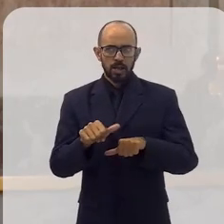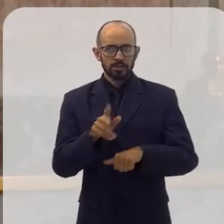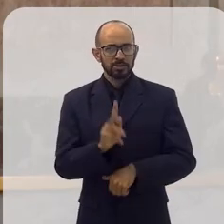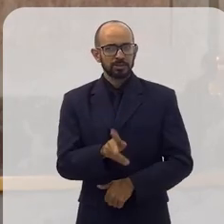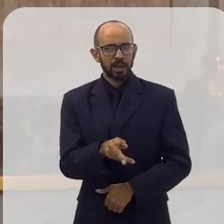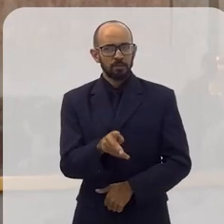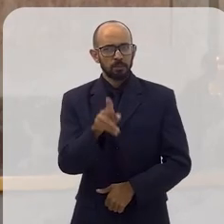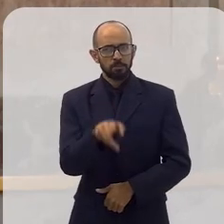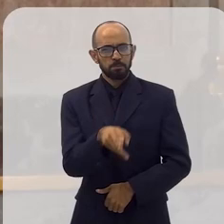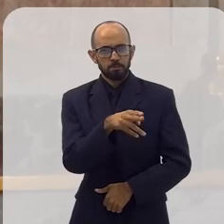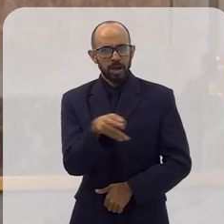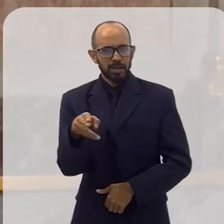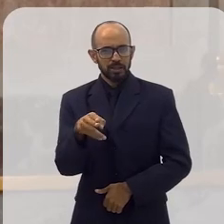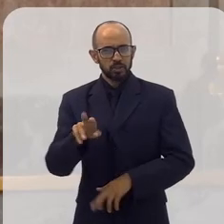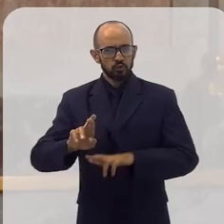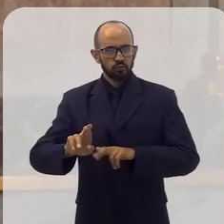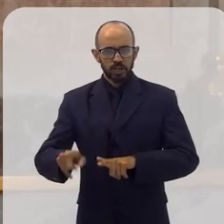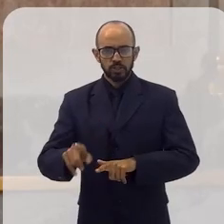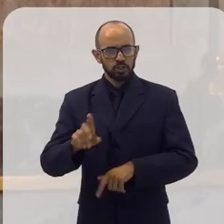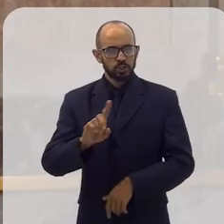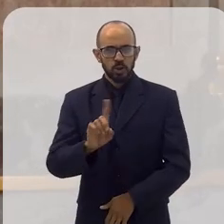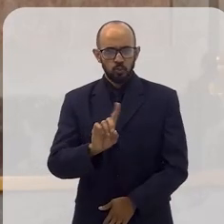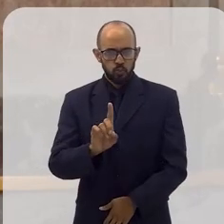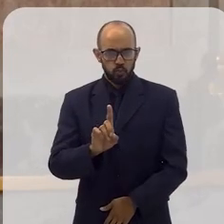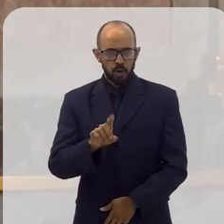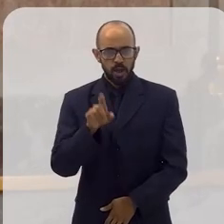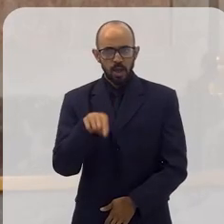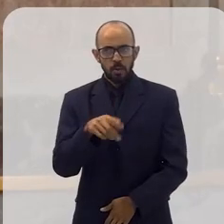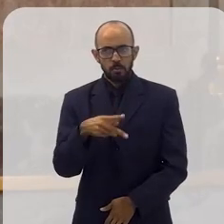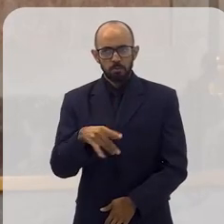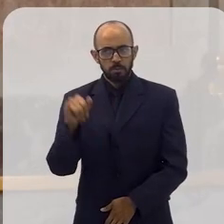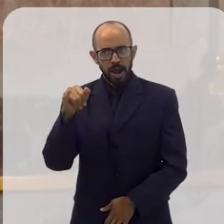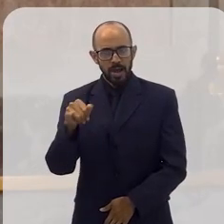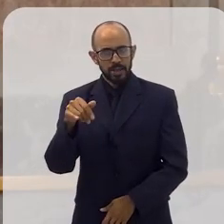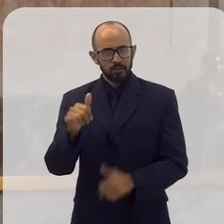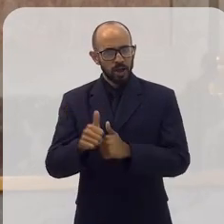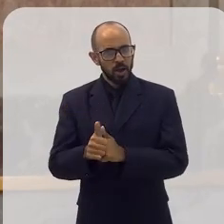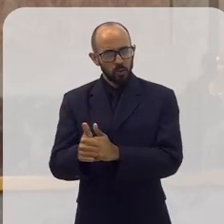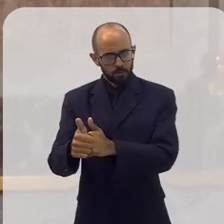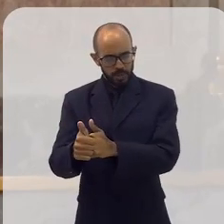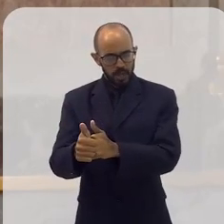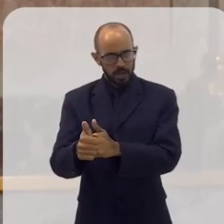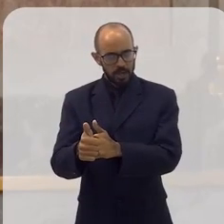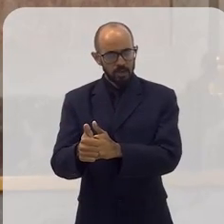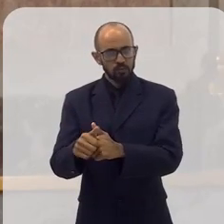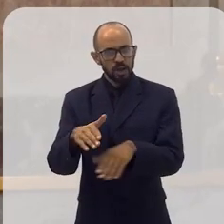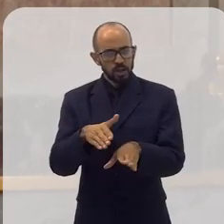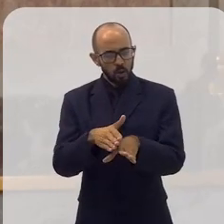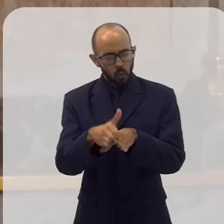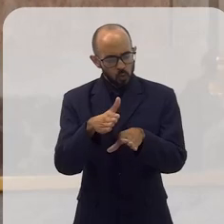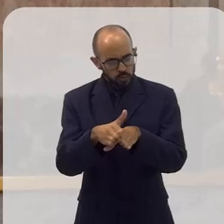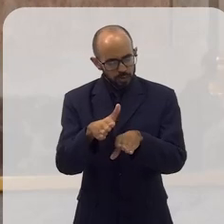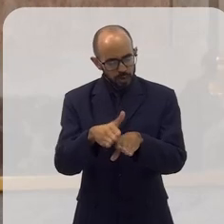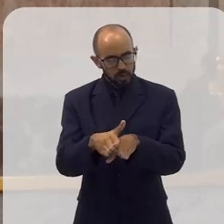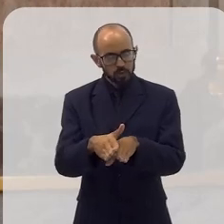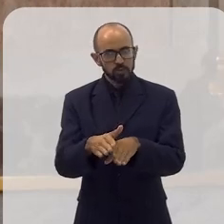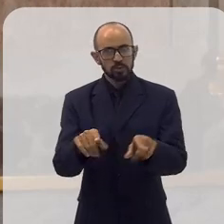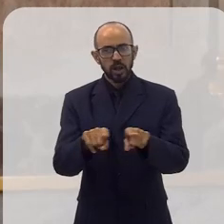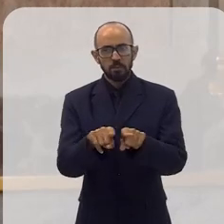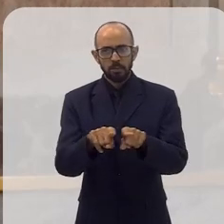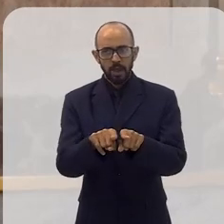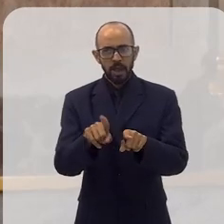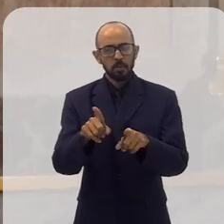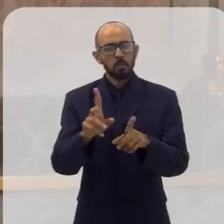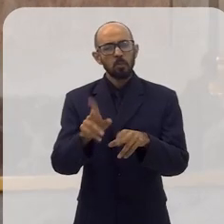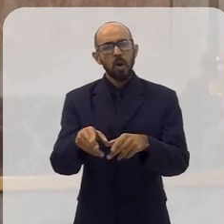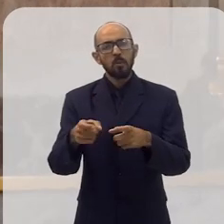cada vez um padre, porque vai ser um pai para essa pessoa. Fantástico. Dá para ele todos os conselhos. E